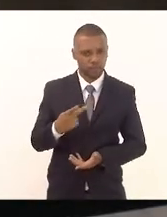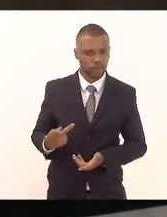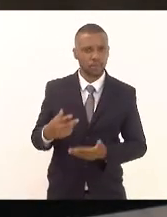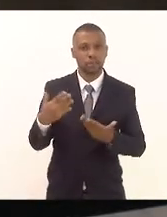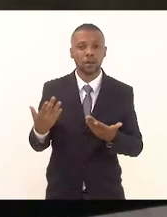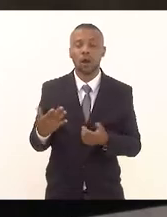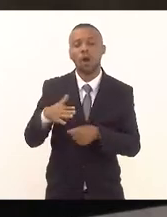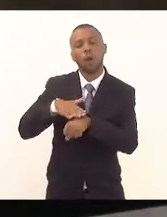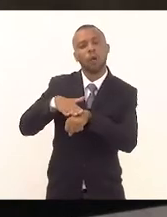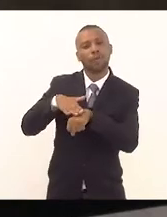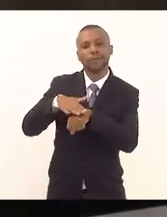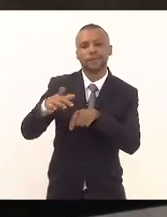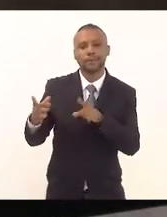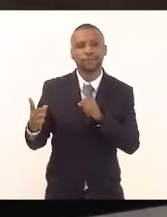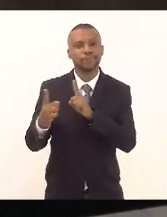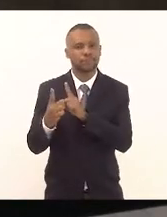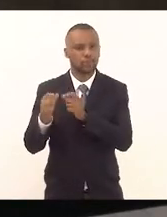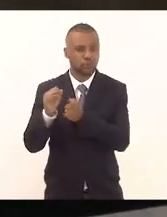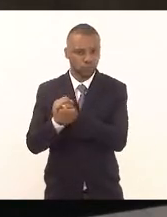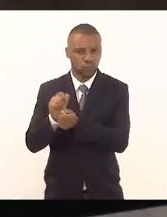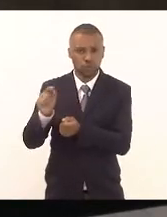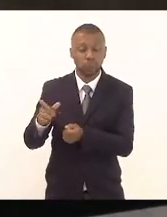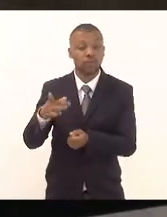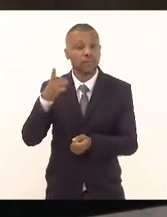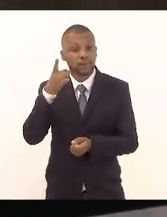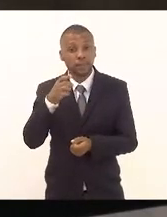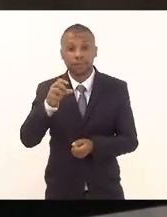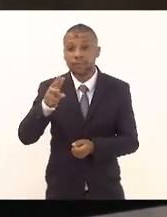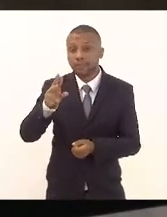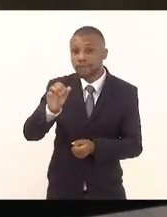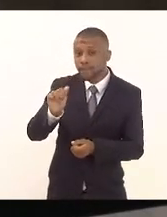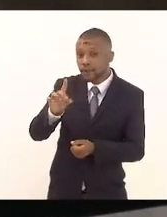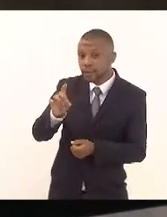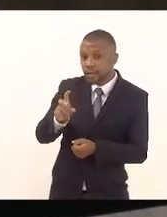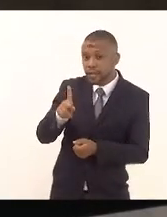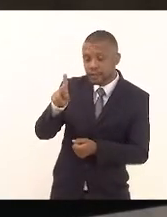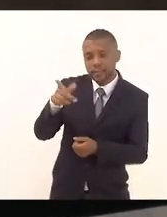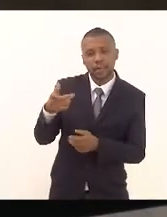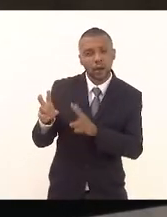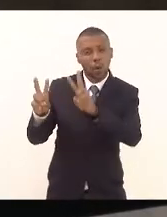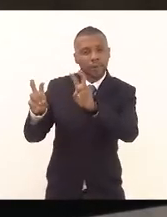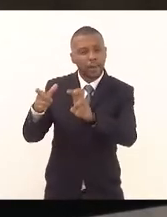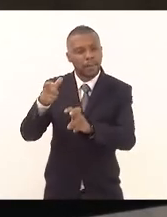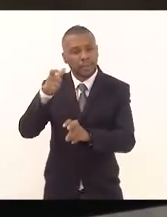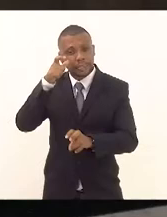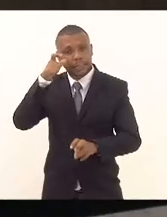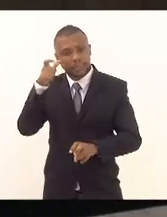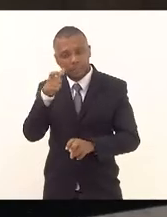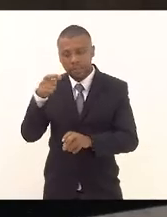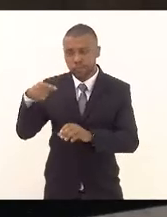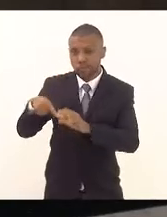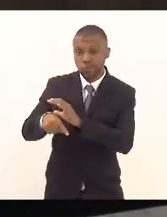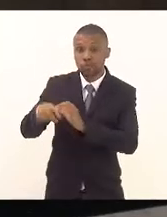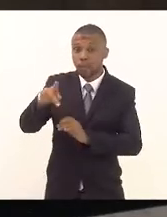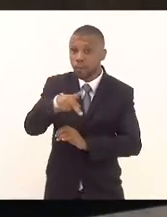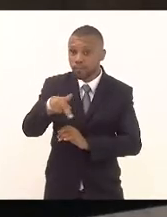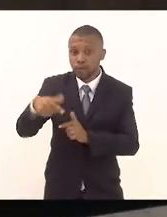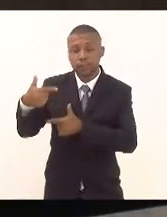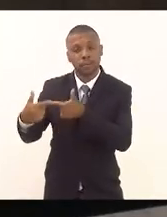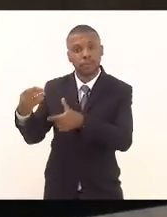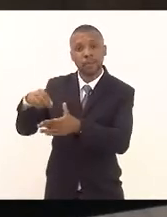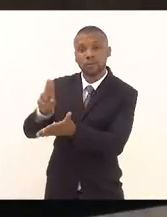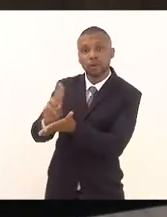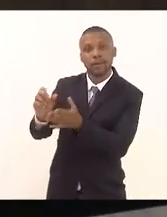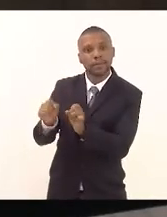conversei com o deputado Valdec, que além de um grande entendedor do tema, professor universitário, conhece muito e defende o